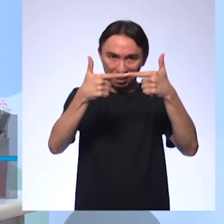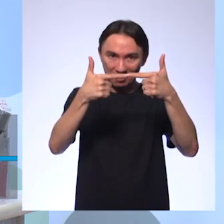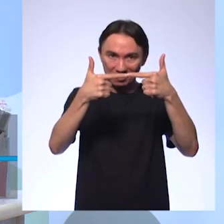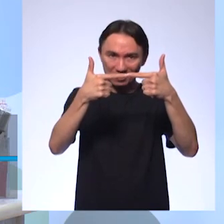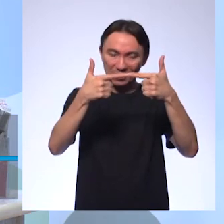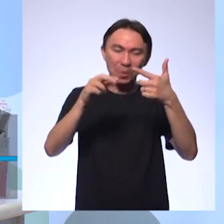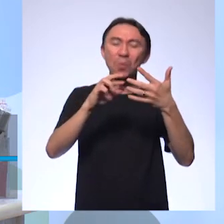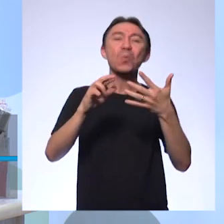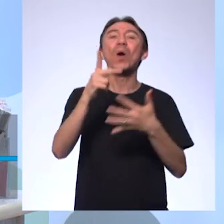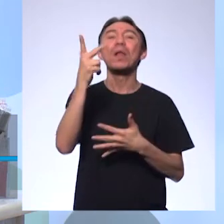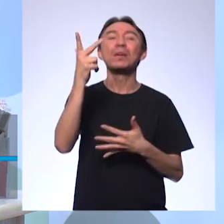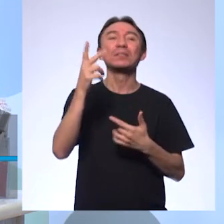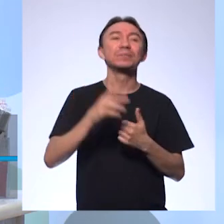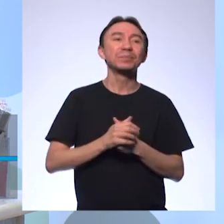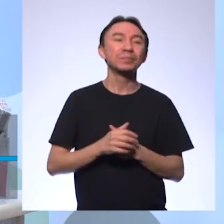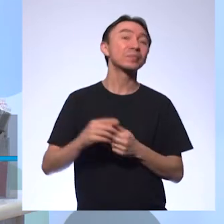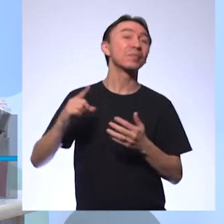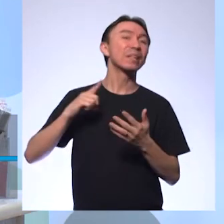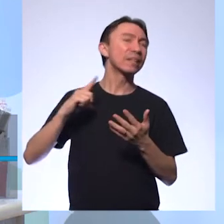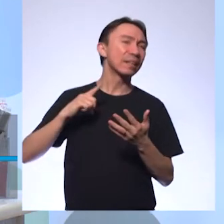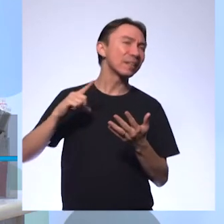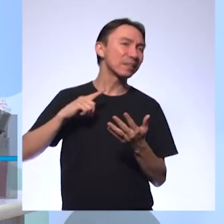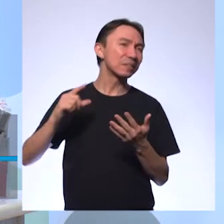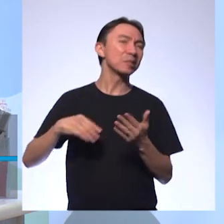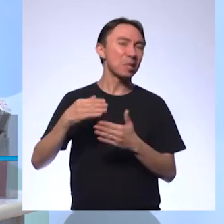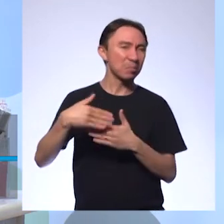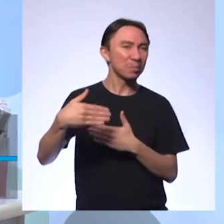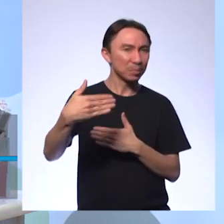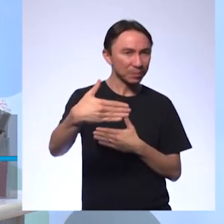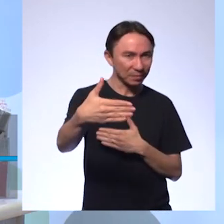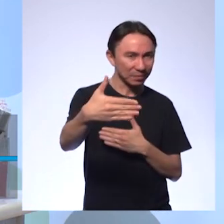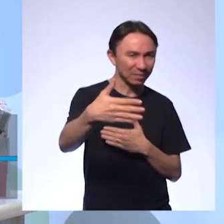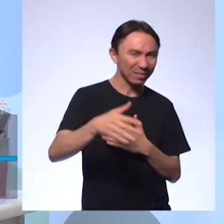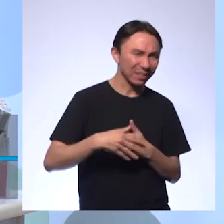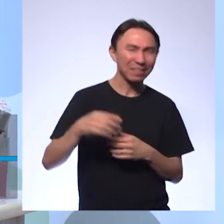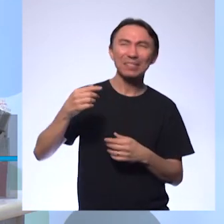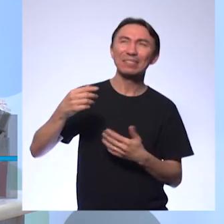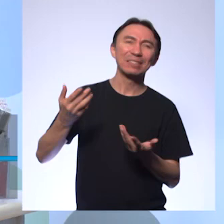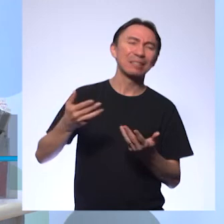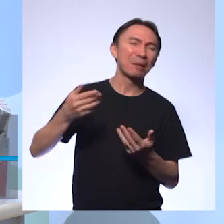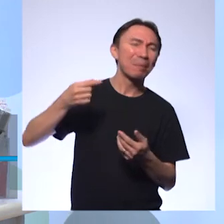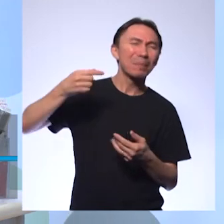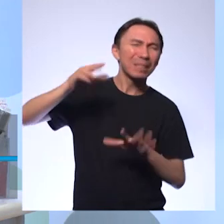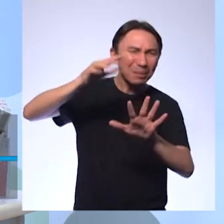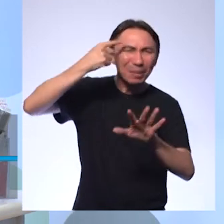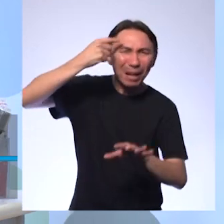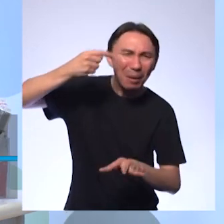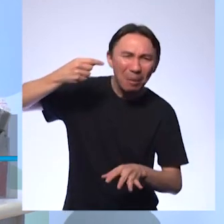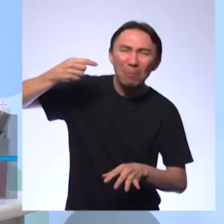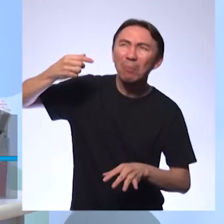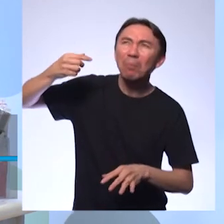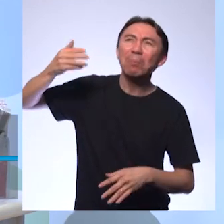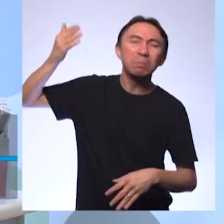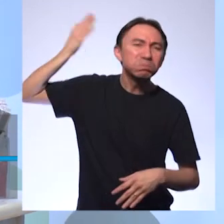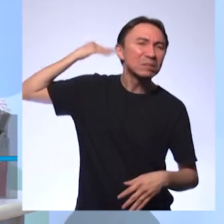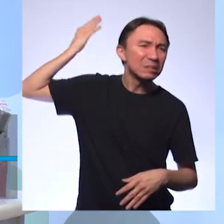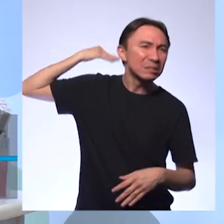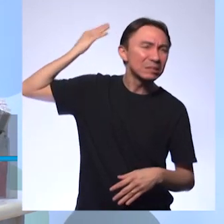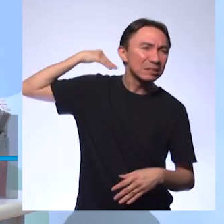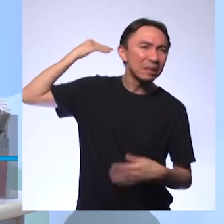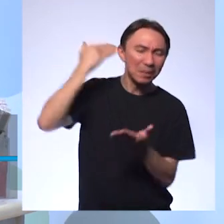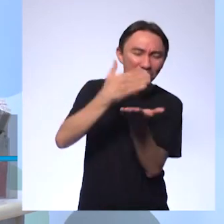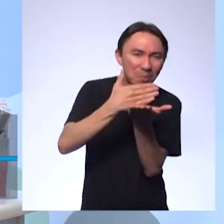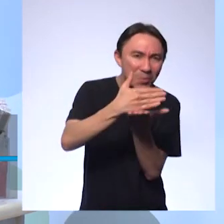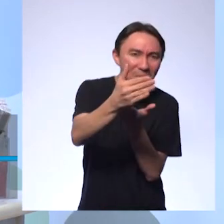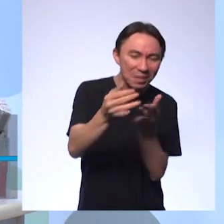E aí, nós temos na sequência aqui, nós vimos nas aulas anteriores, lá no comecinho da química